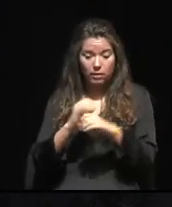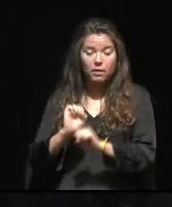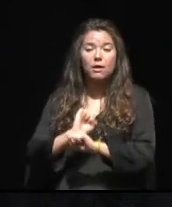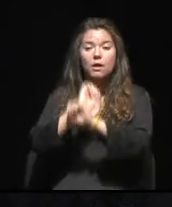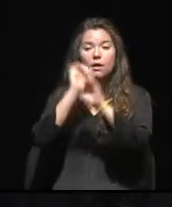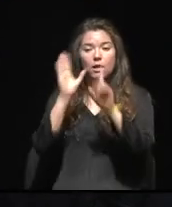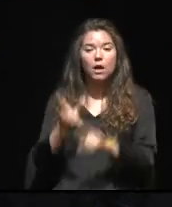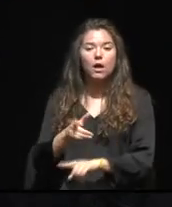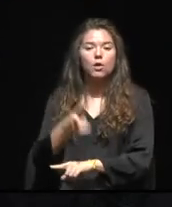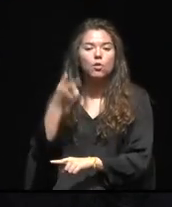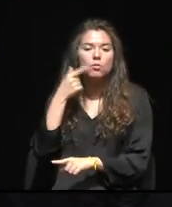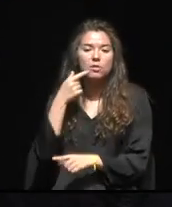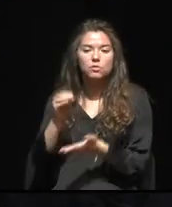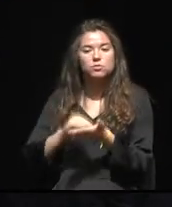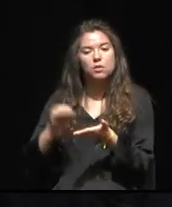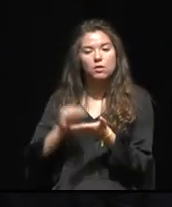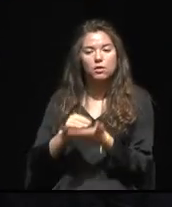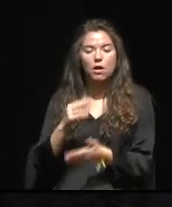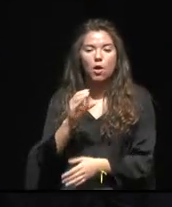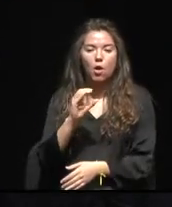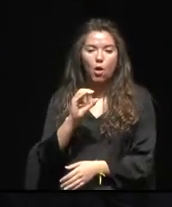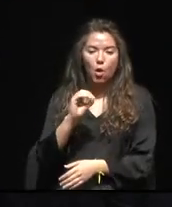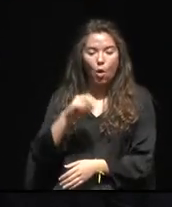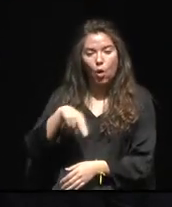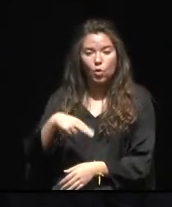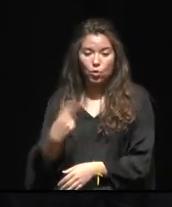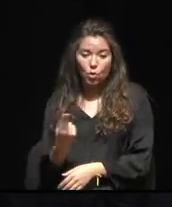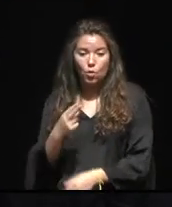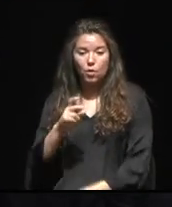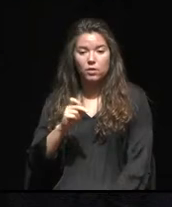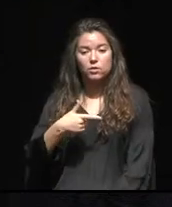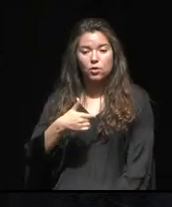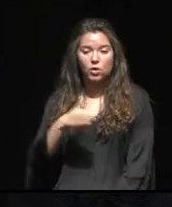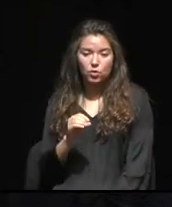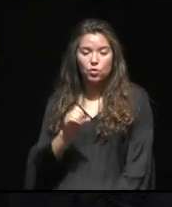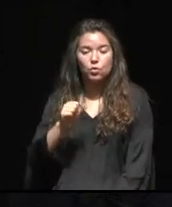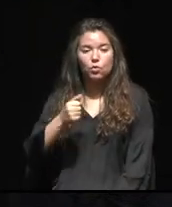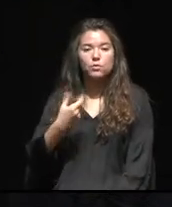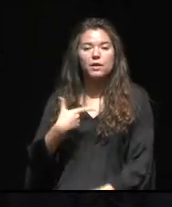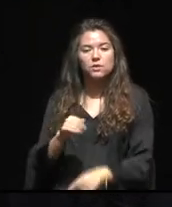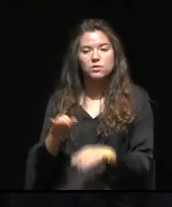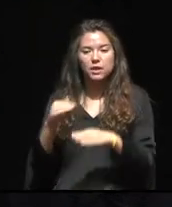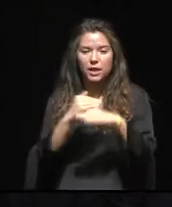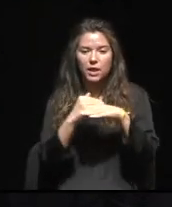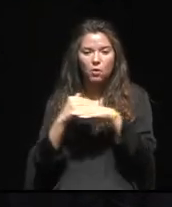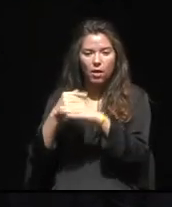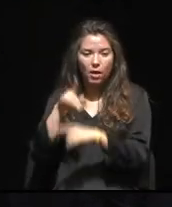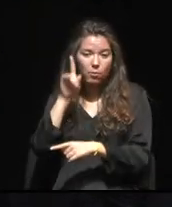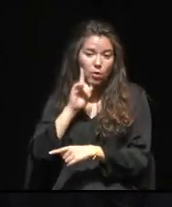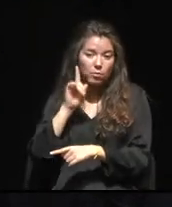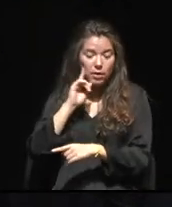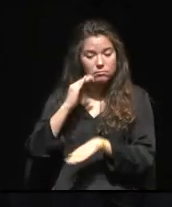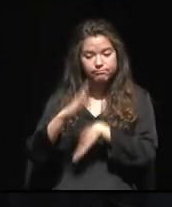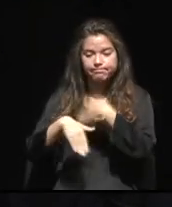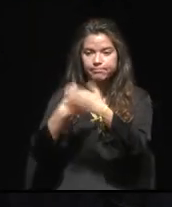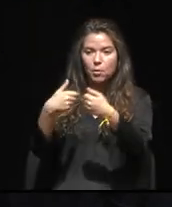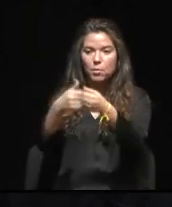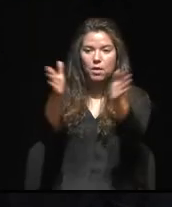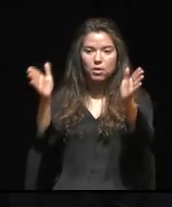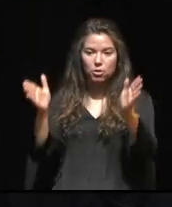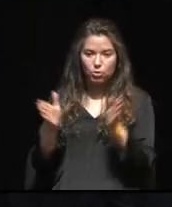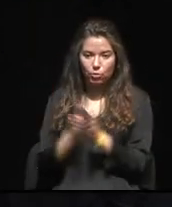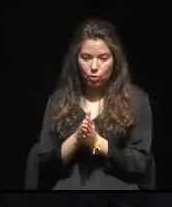afirmou o secretário geral da ONU António Guterres igualdade para as mulheres é progresso para todos